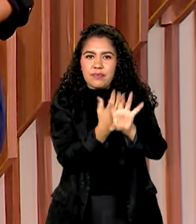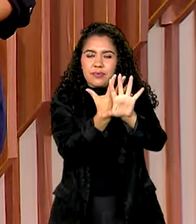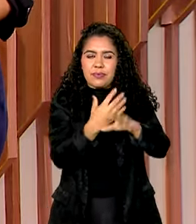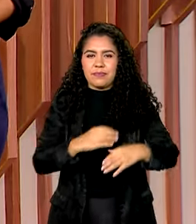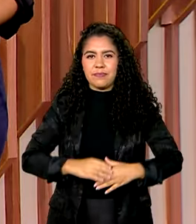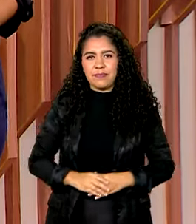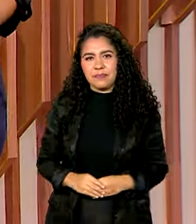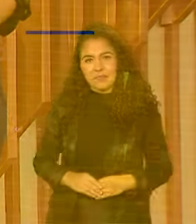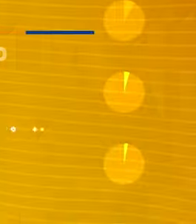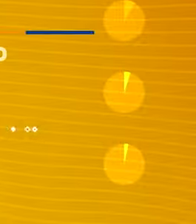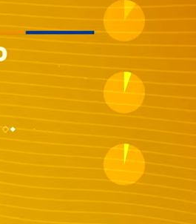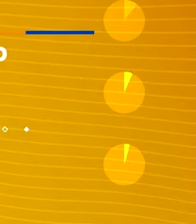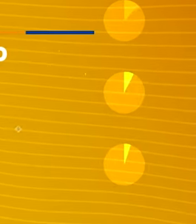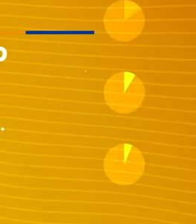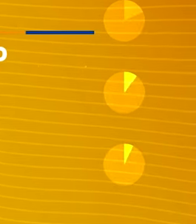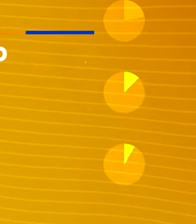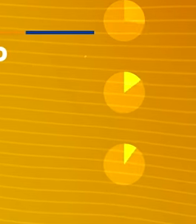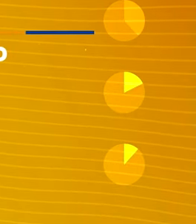instantes.